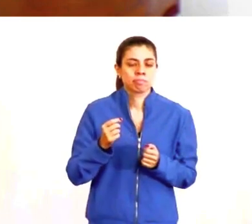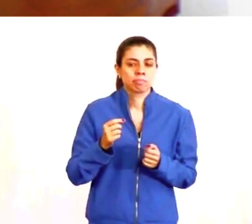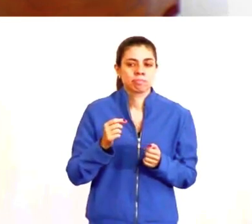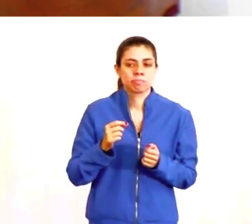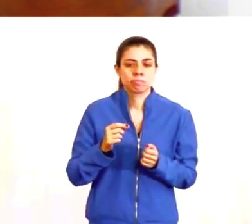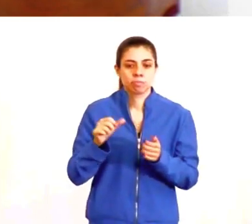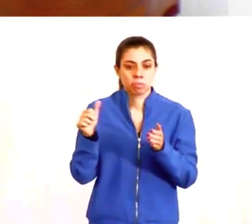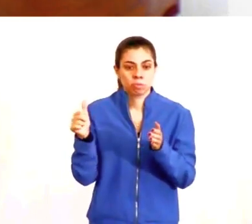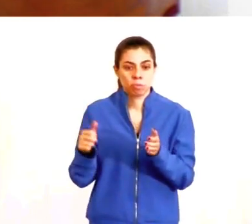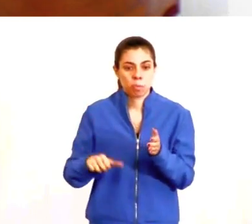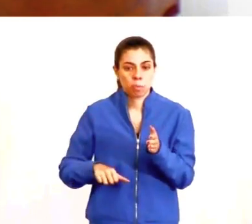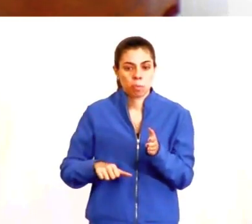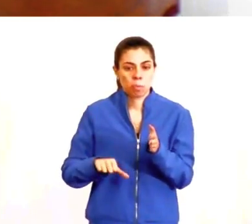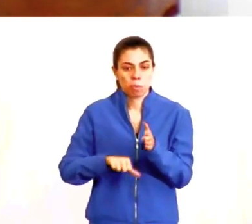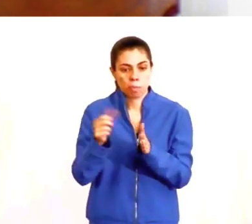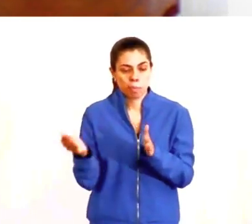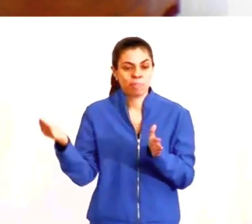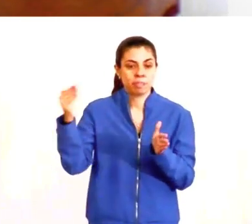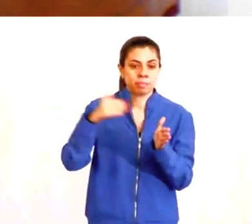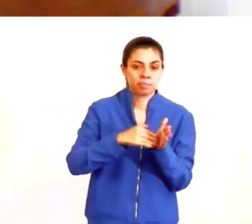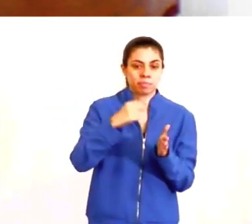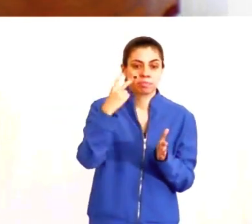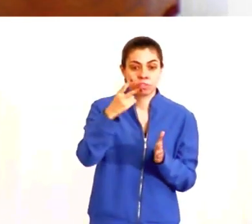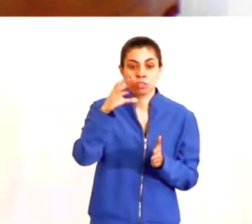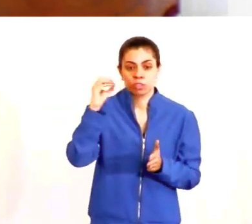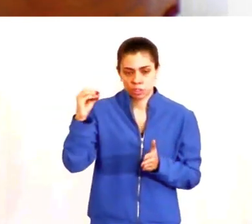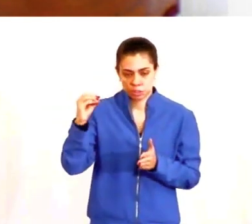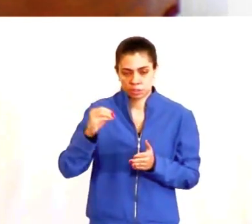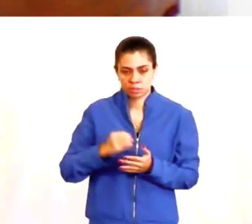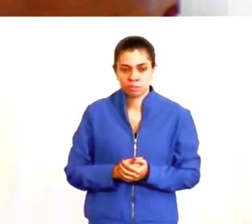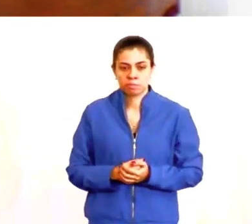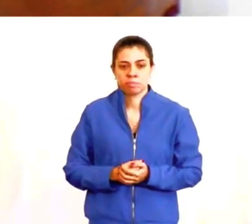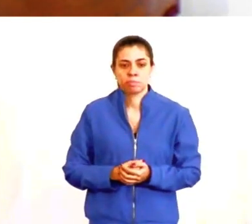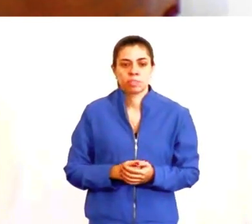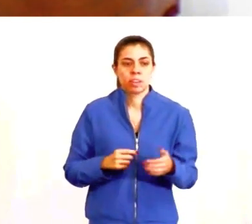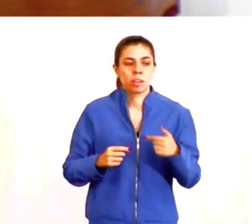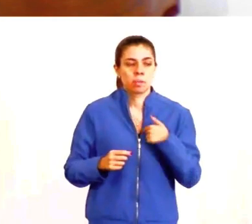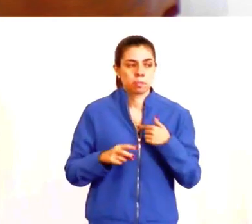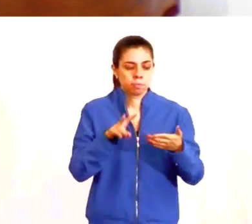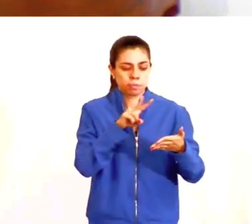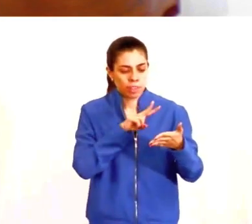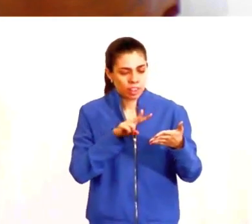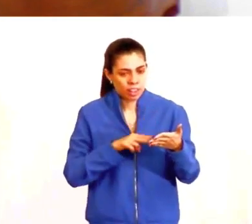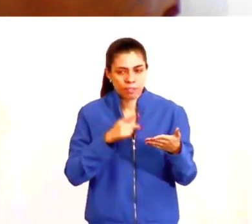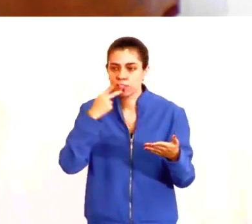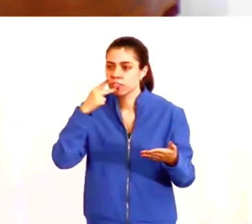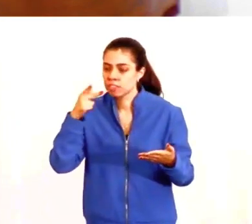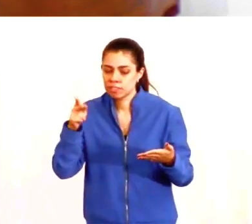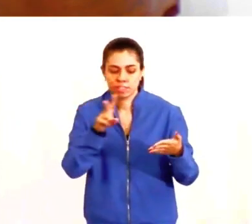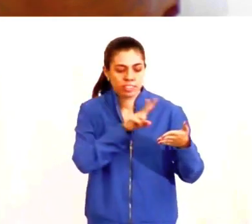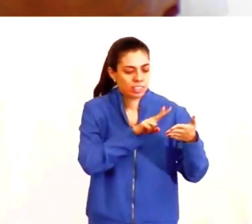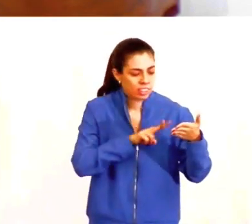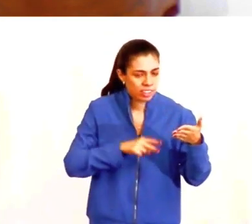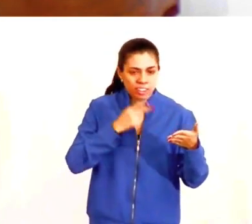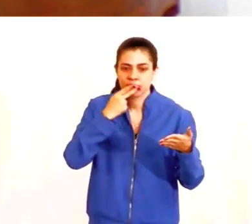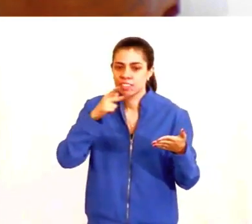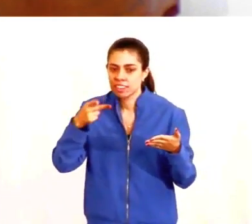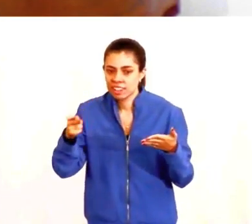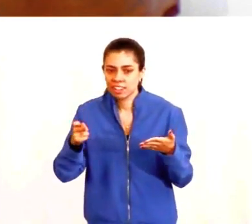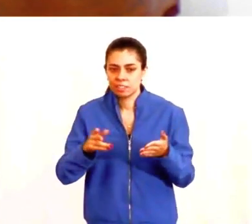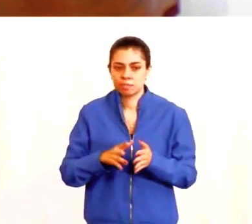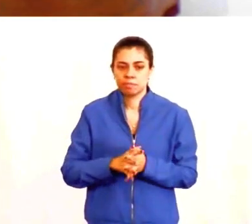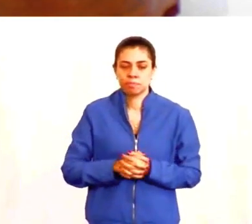por conta de ele fazer parte, eu estou expondo aqui num evangelho chamado